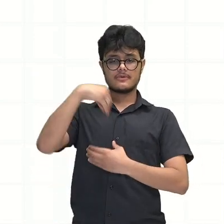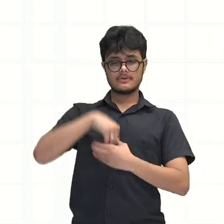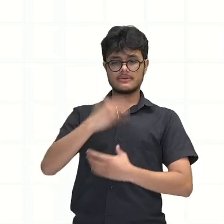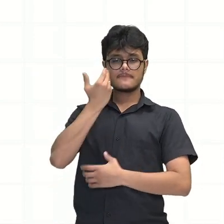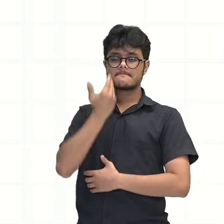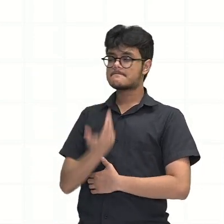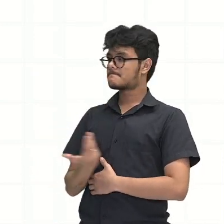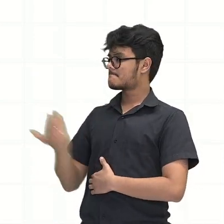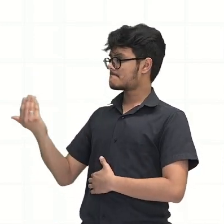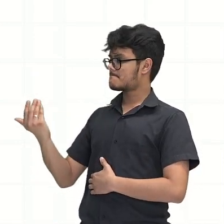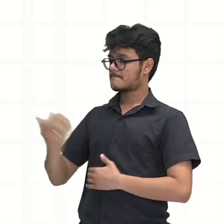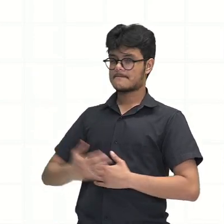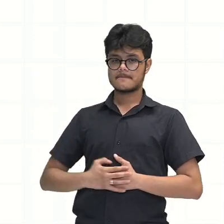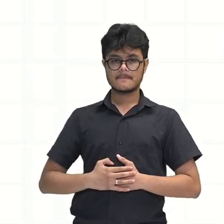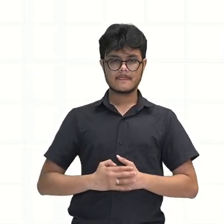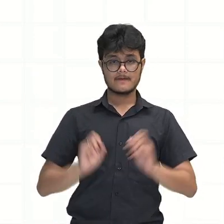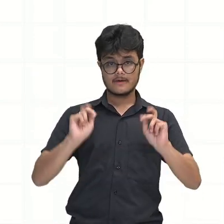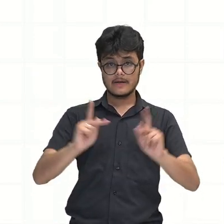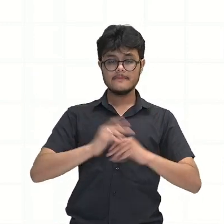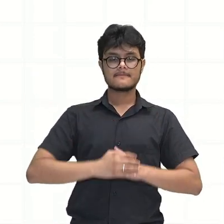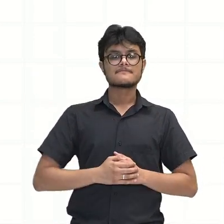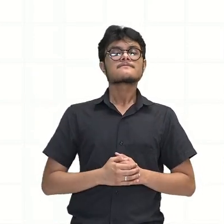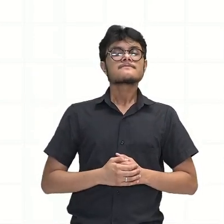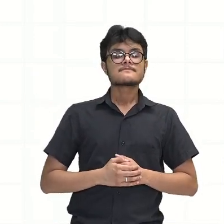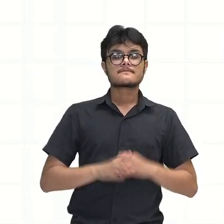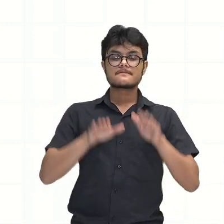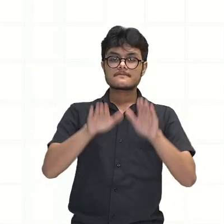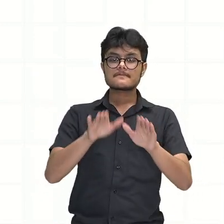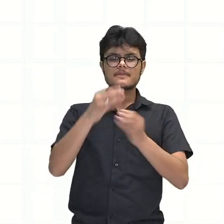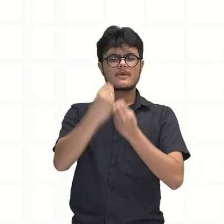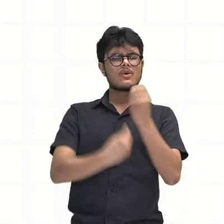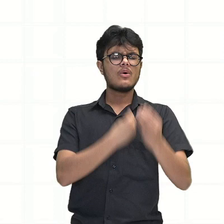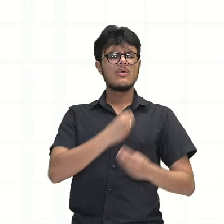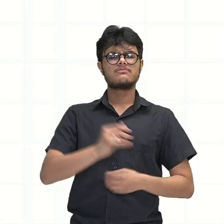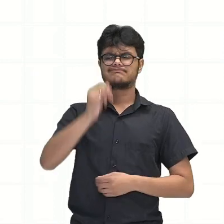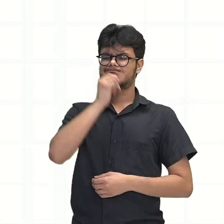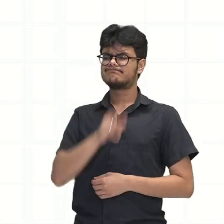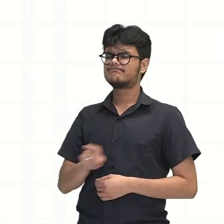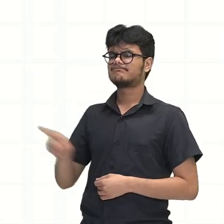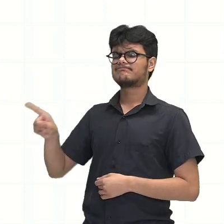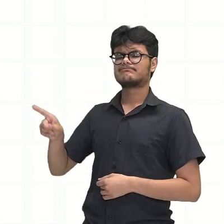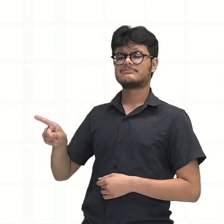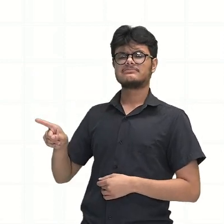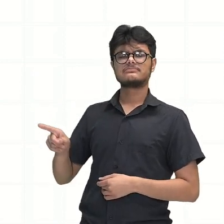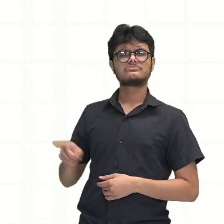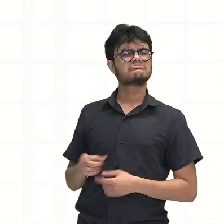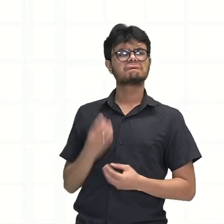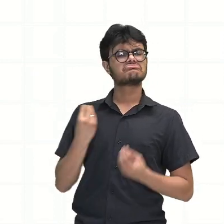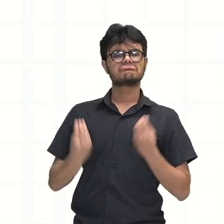combustão interna, certo? E como é que surgiu